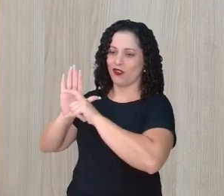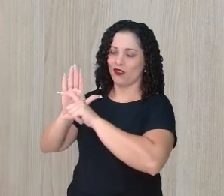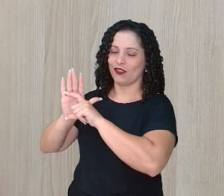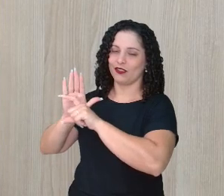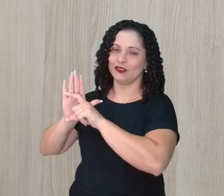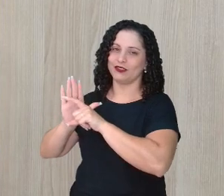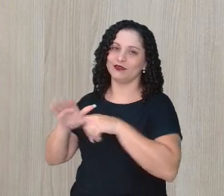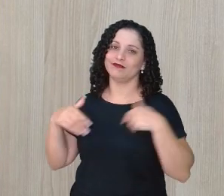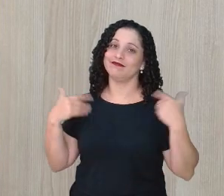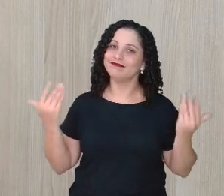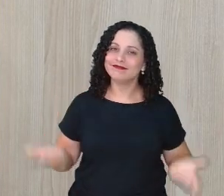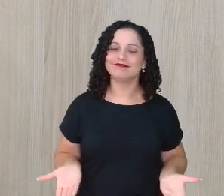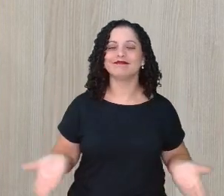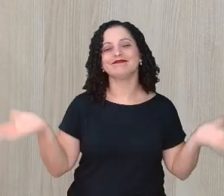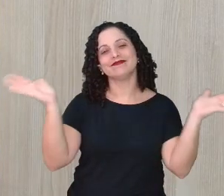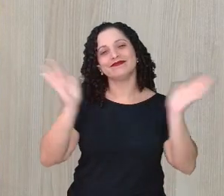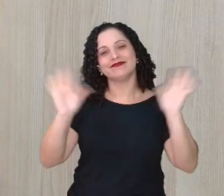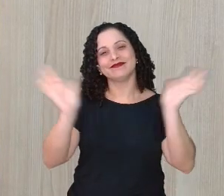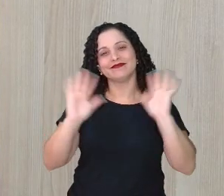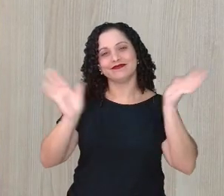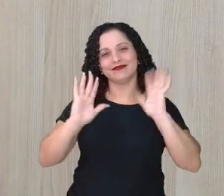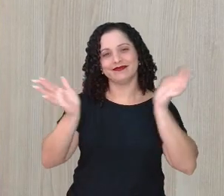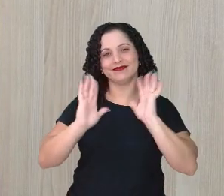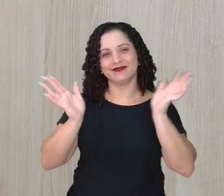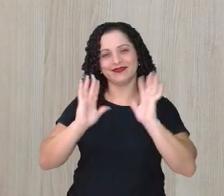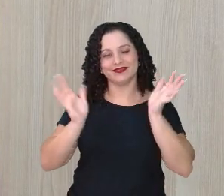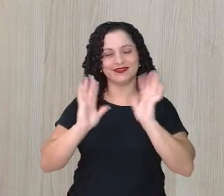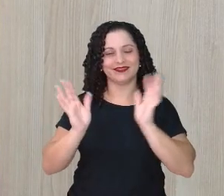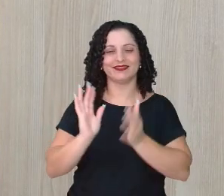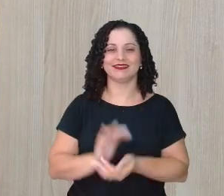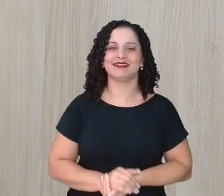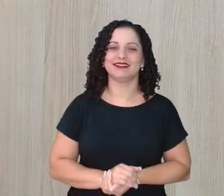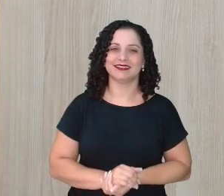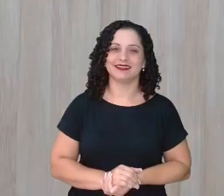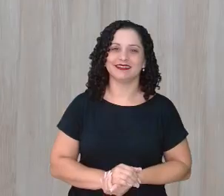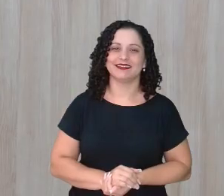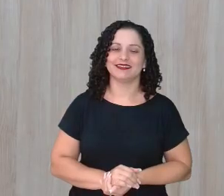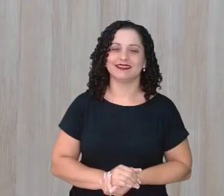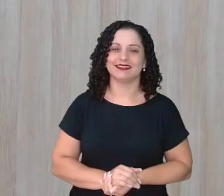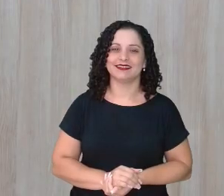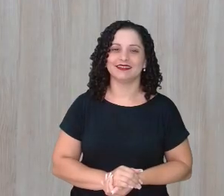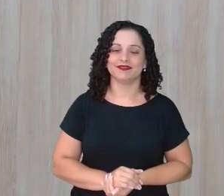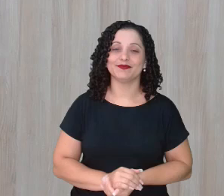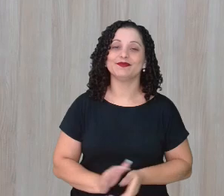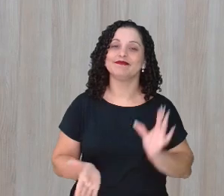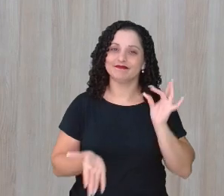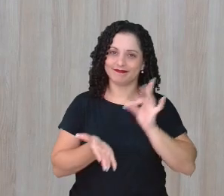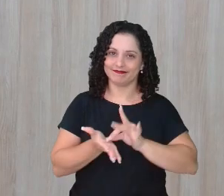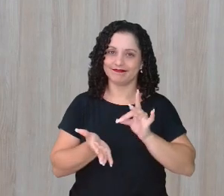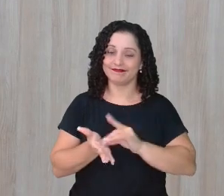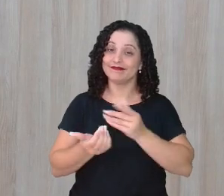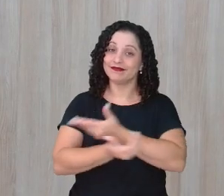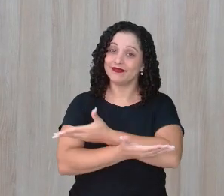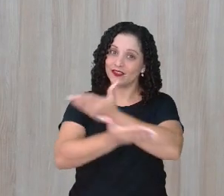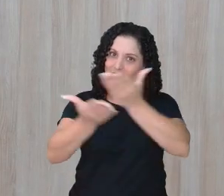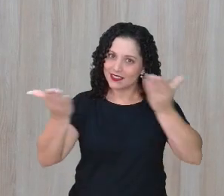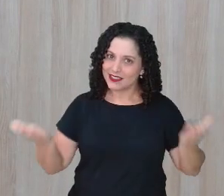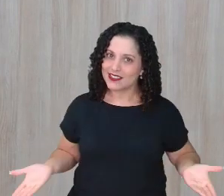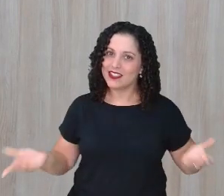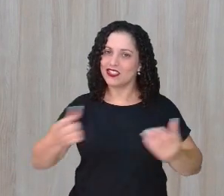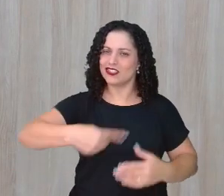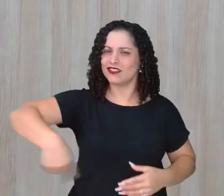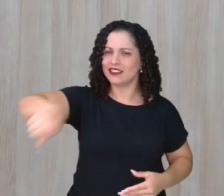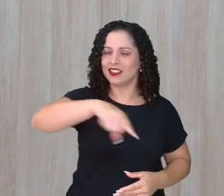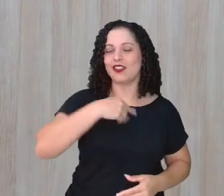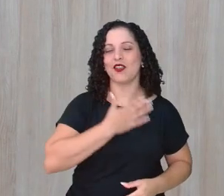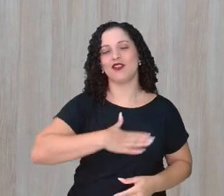isso, no mais, tchau, tchau e até a nossa próxima aula, né? Pois é, gente, eu espero que todas e todos